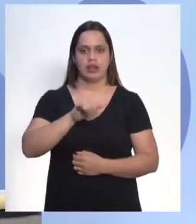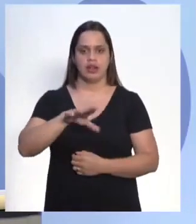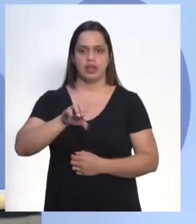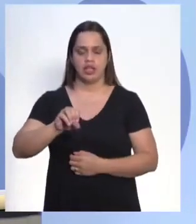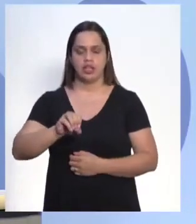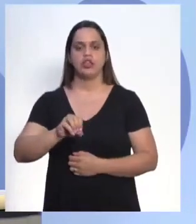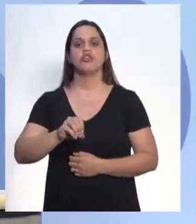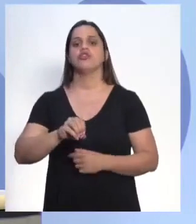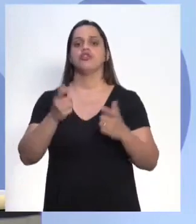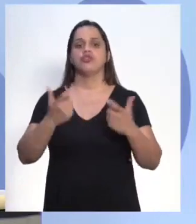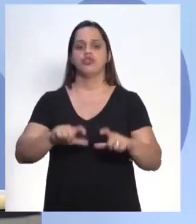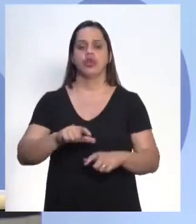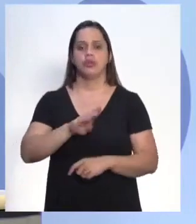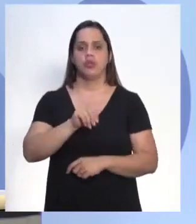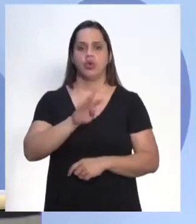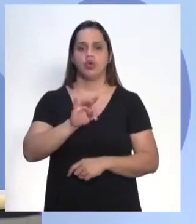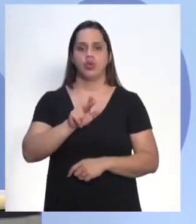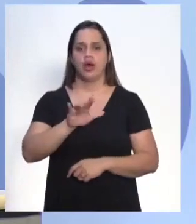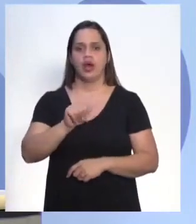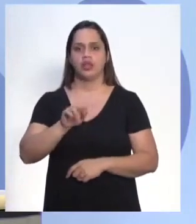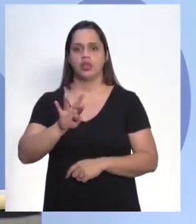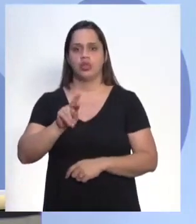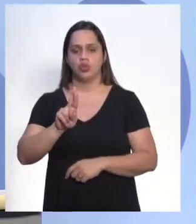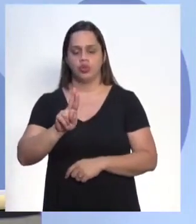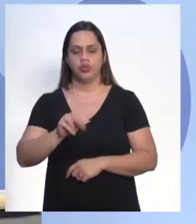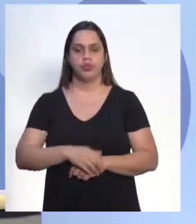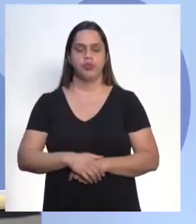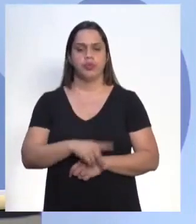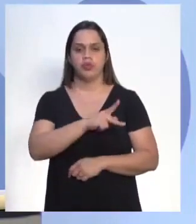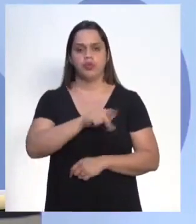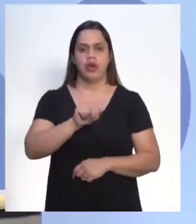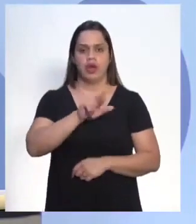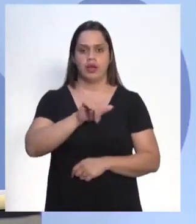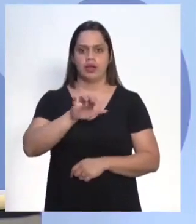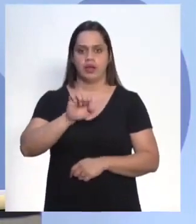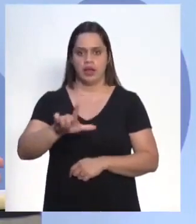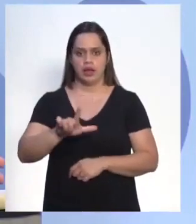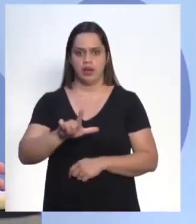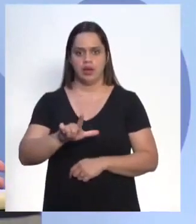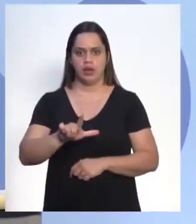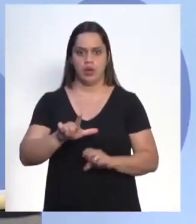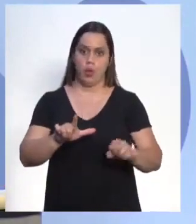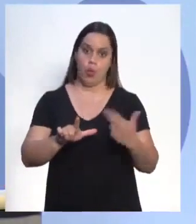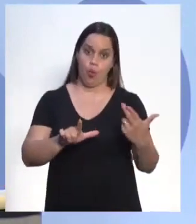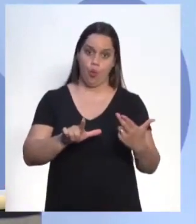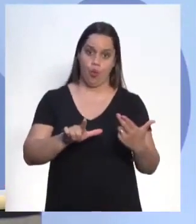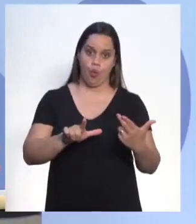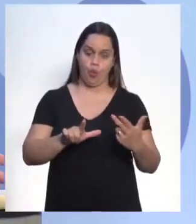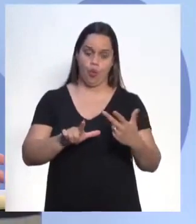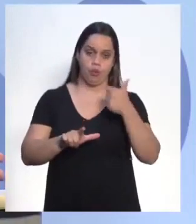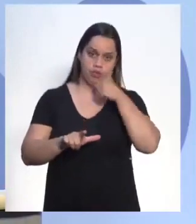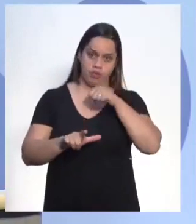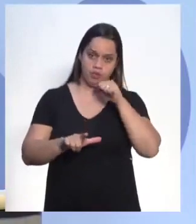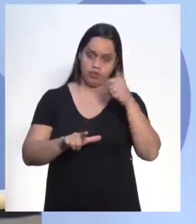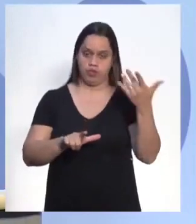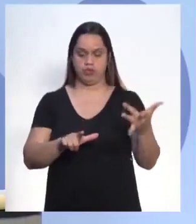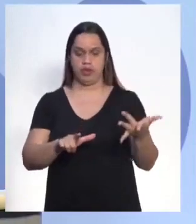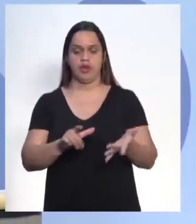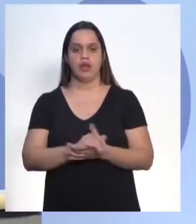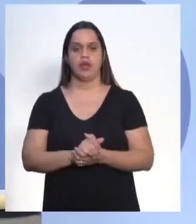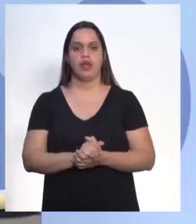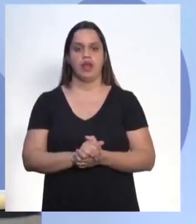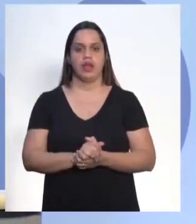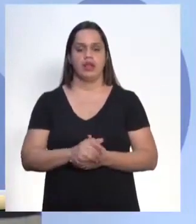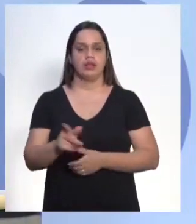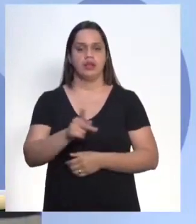Ferraz Godinho, de Botucatu. Professor Ariel, ou professor Ariel, desculpa, mas não tenho certeza.